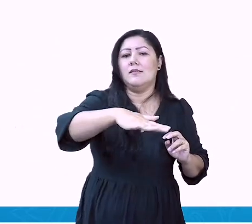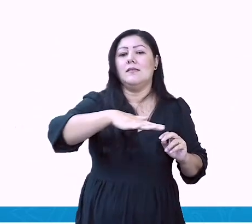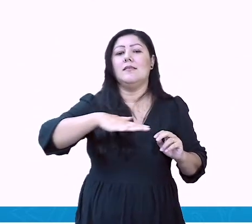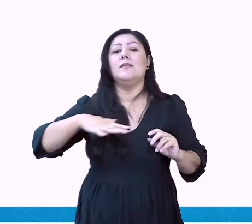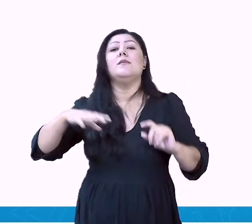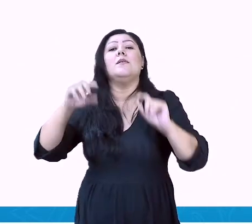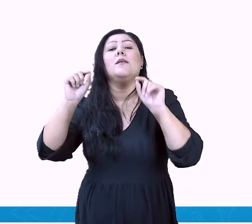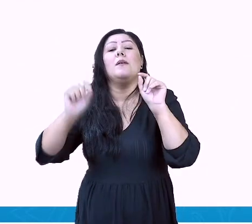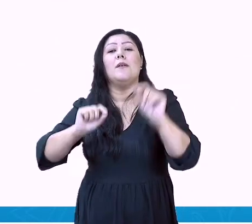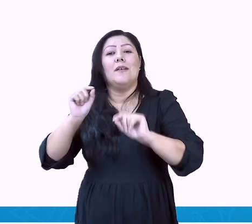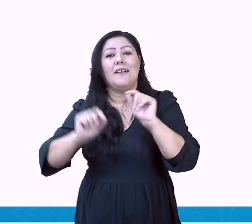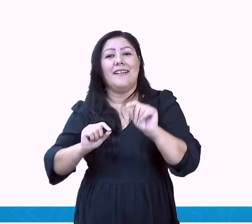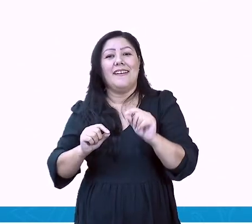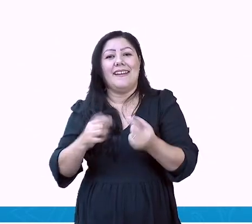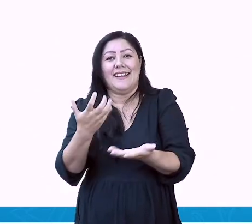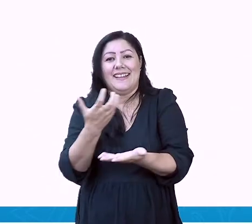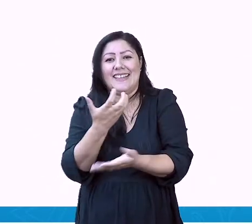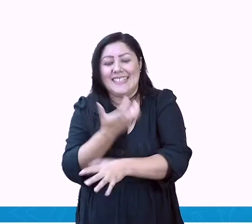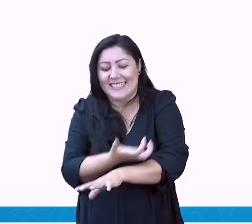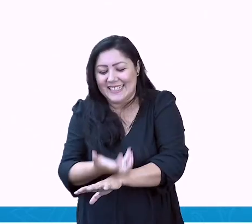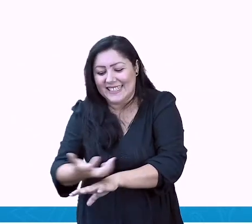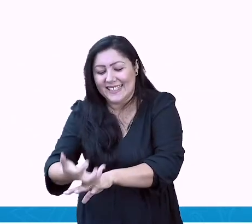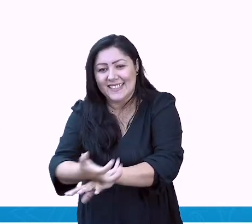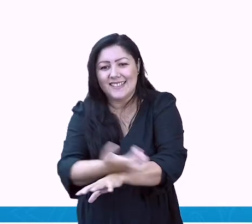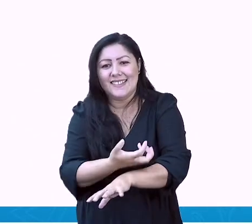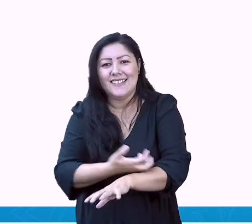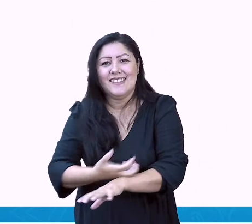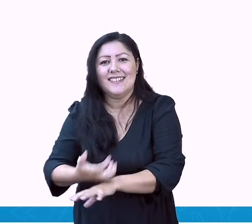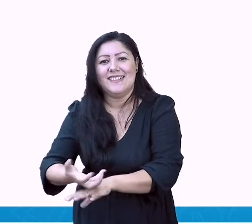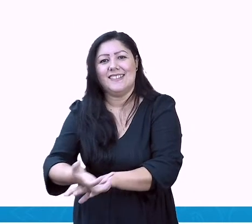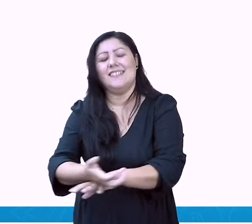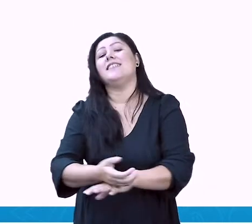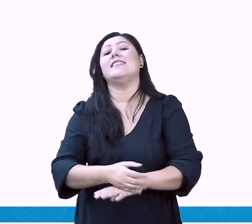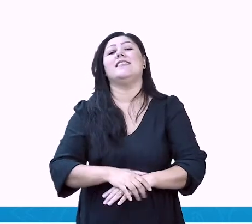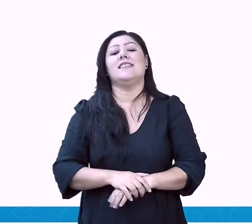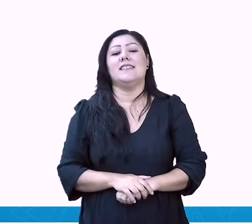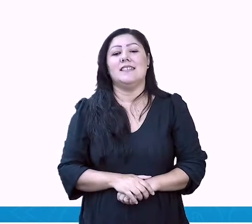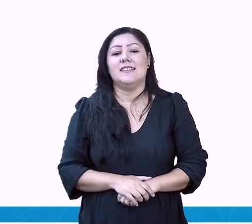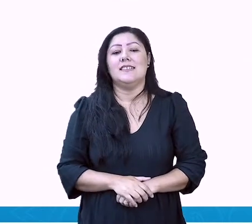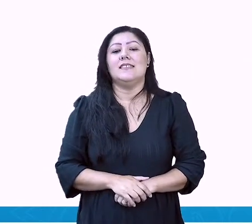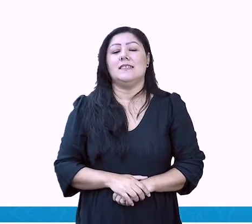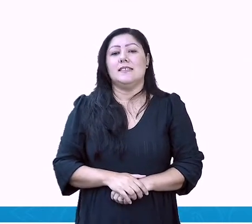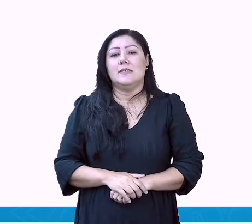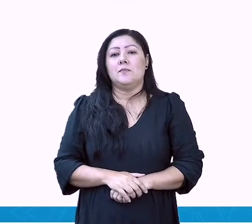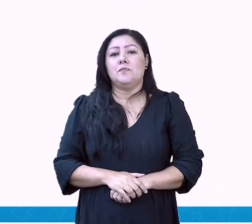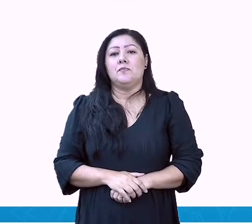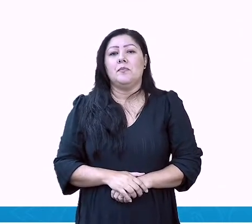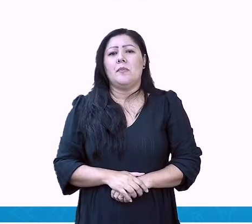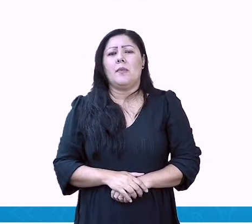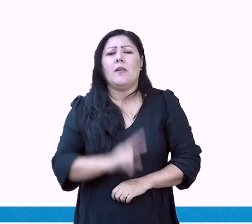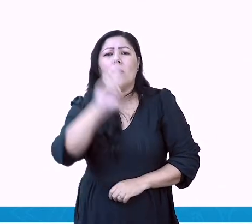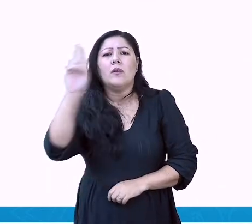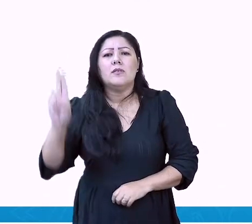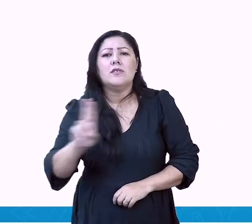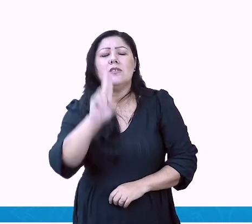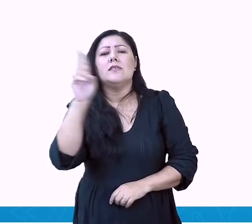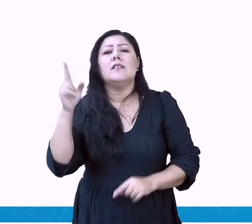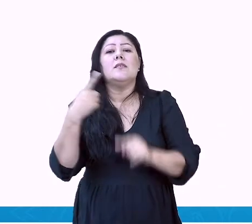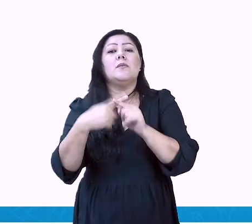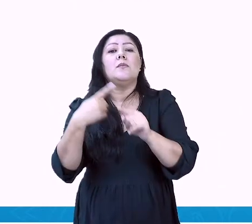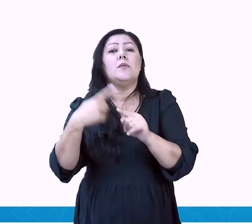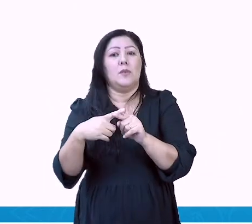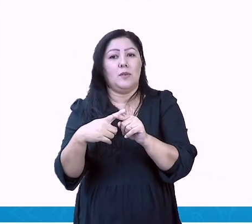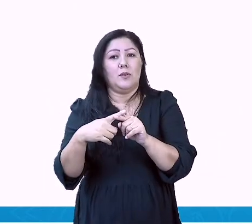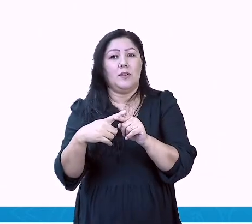são vegetação, o quê? Rasteiras. É muito utilizado para quê? Para a criação de